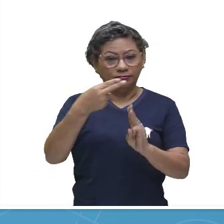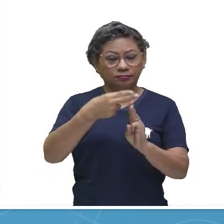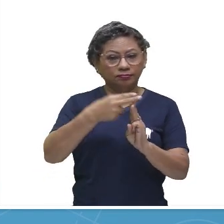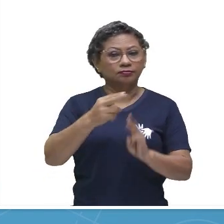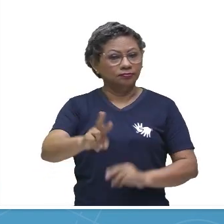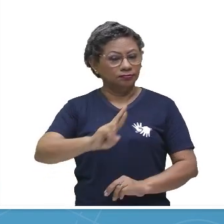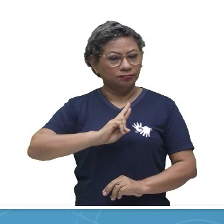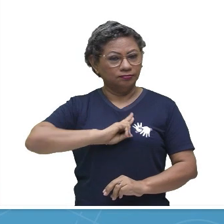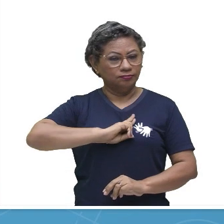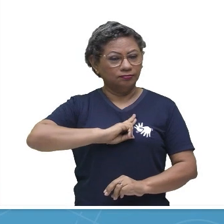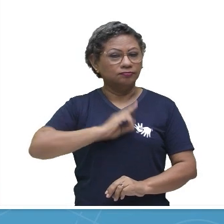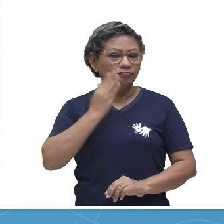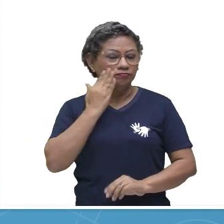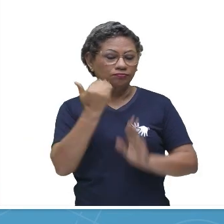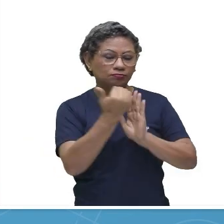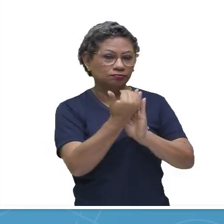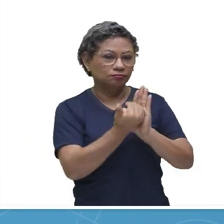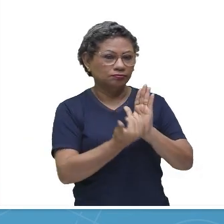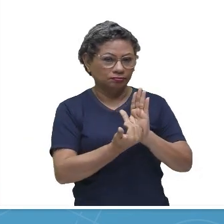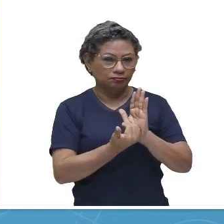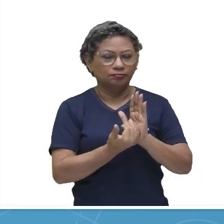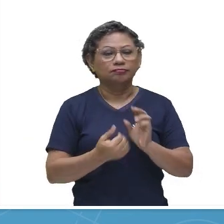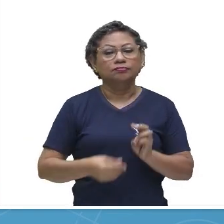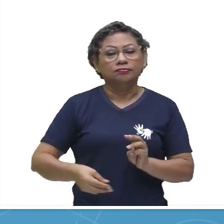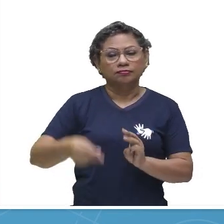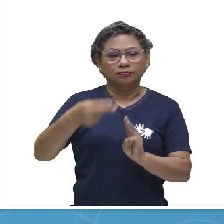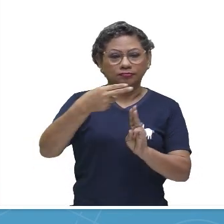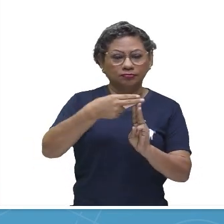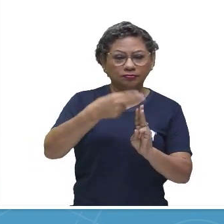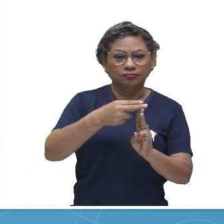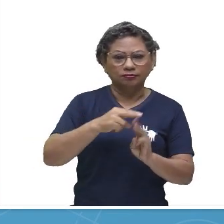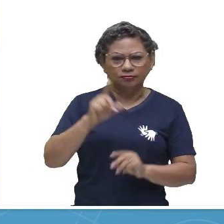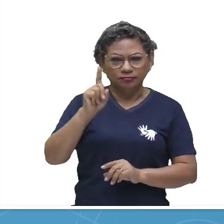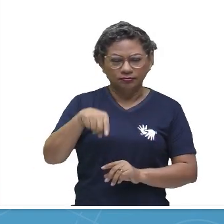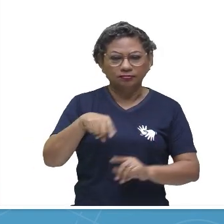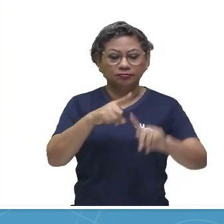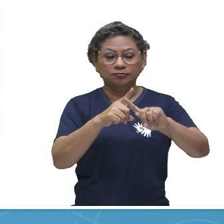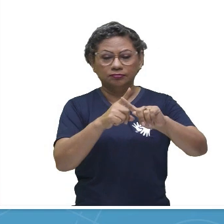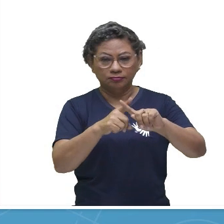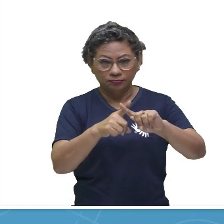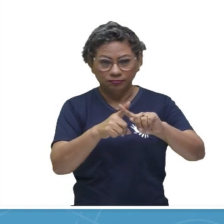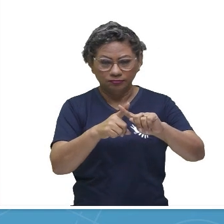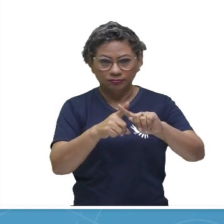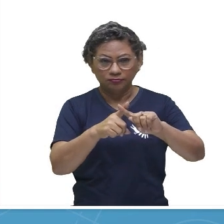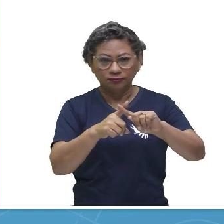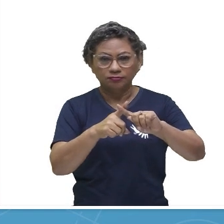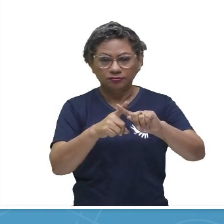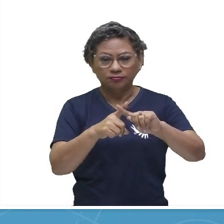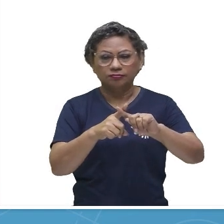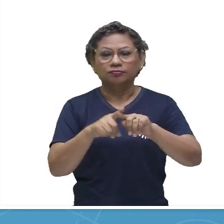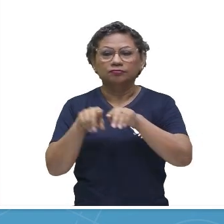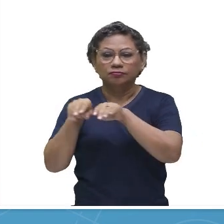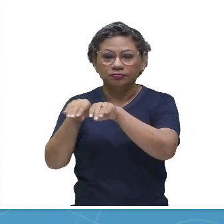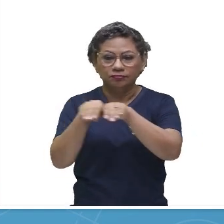modo geral, como é que nós definimos a potenciação? A potenciação nada mais é do que uma multiplicação onde os fatores são